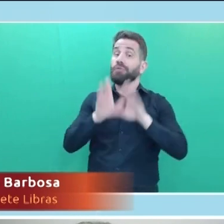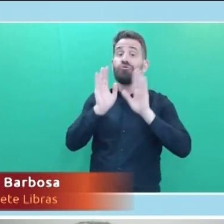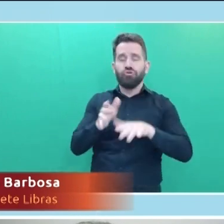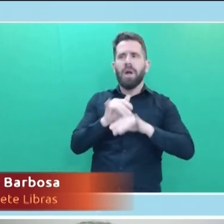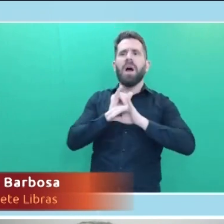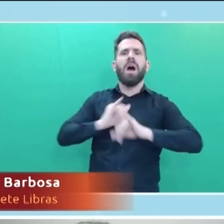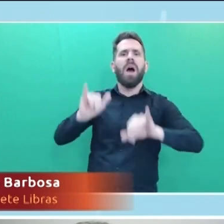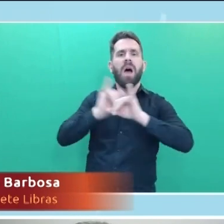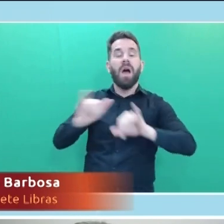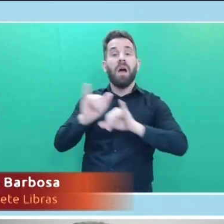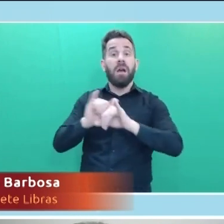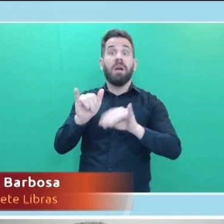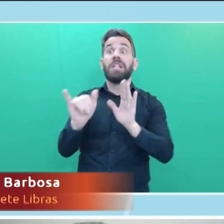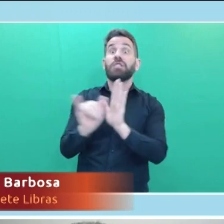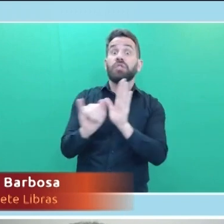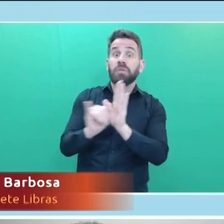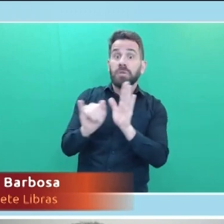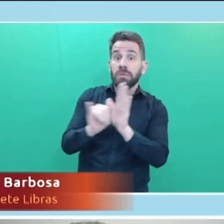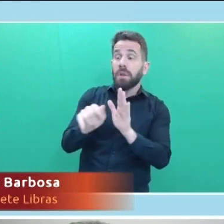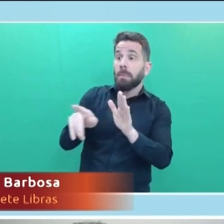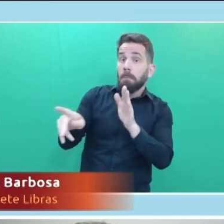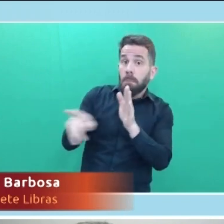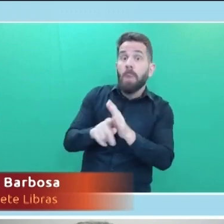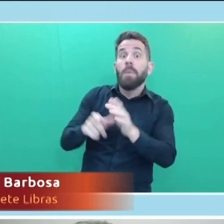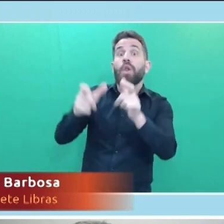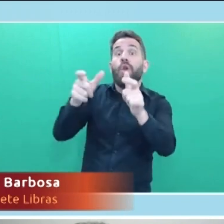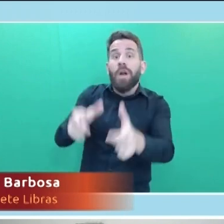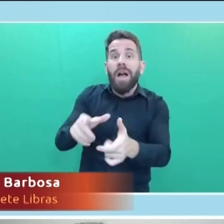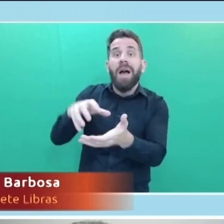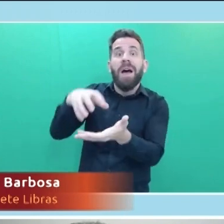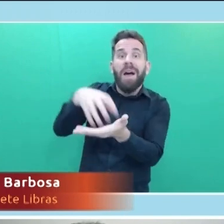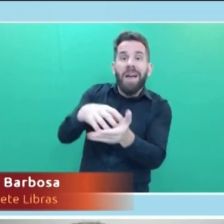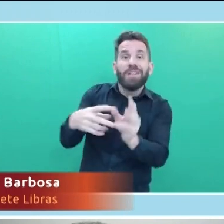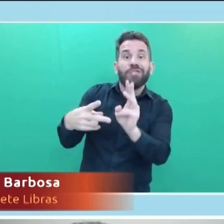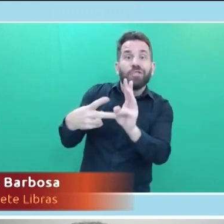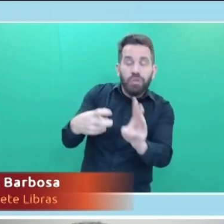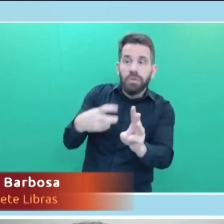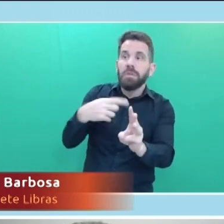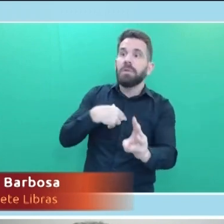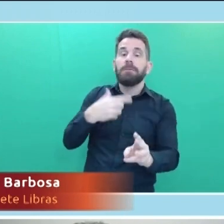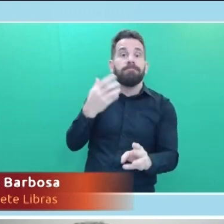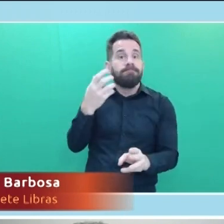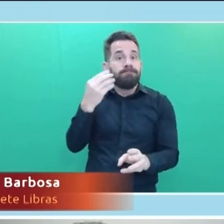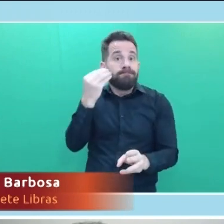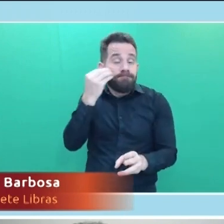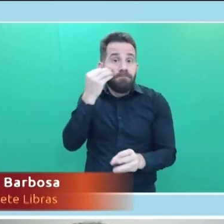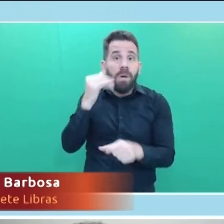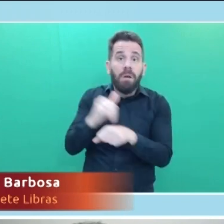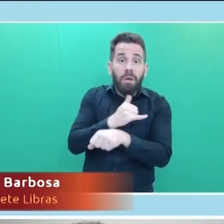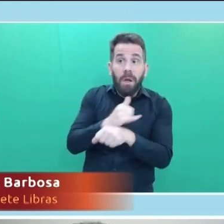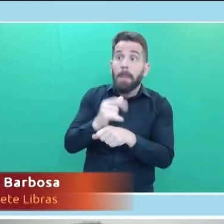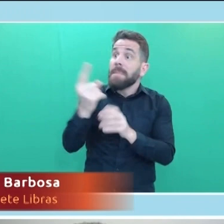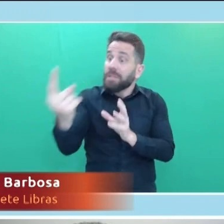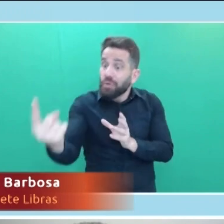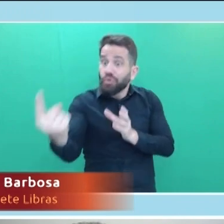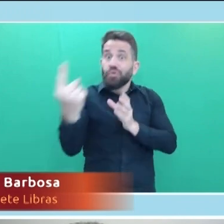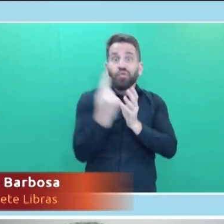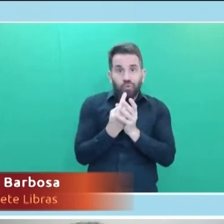até conseguir recenseadores do próprio povo indígena ali daquela terra.